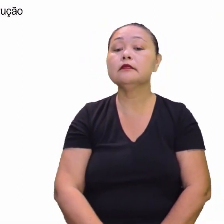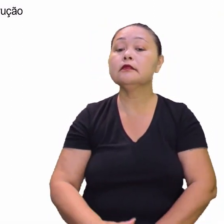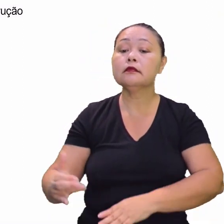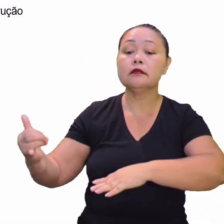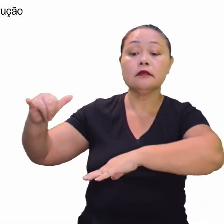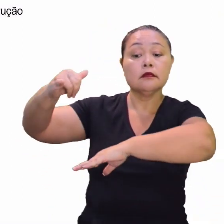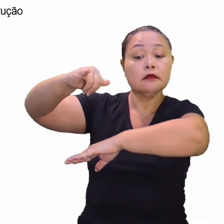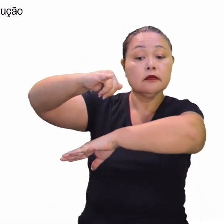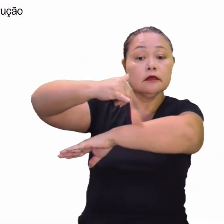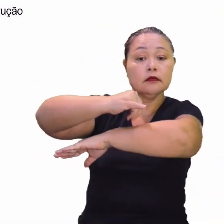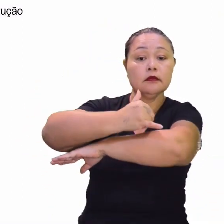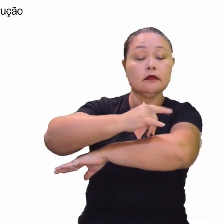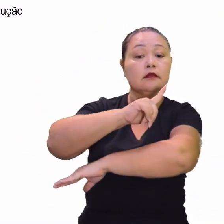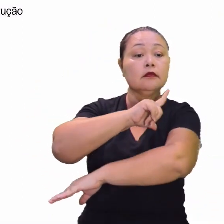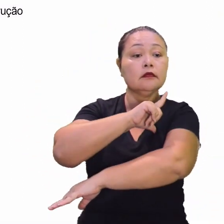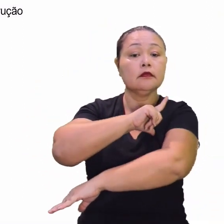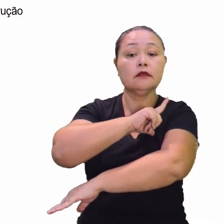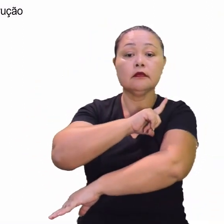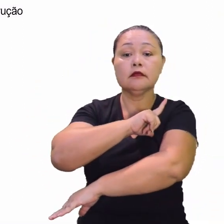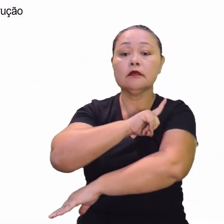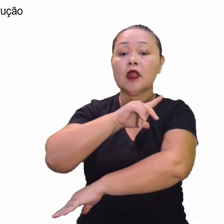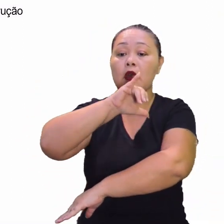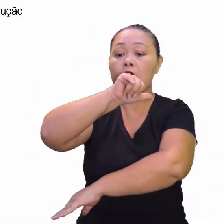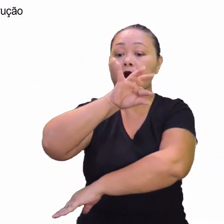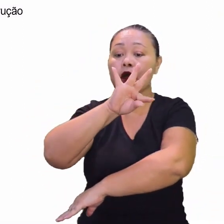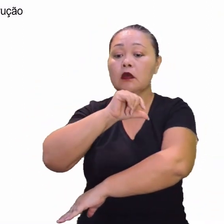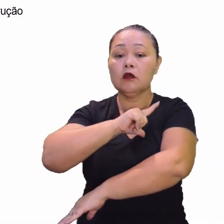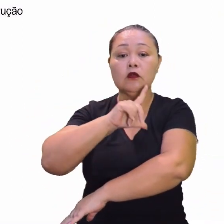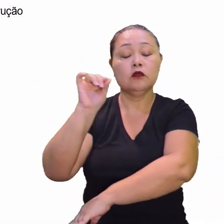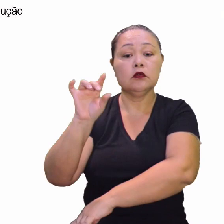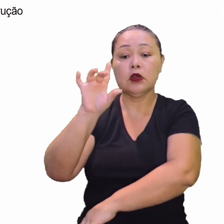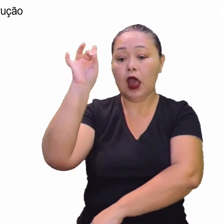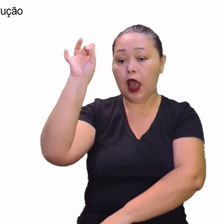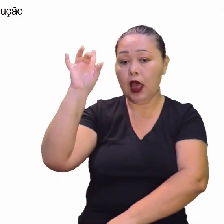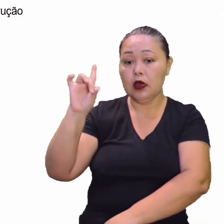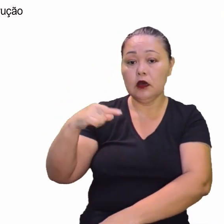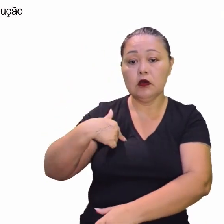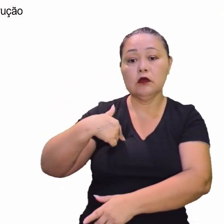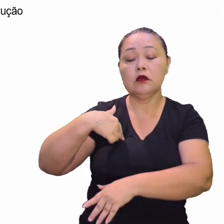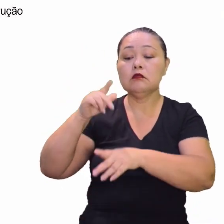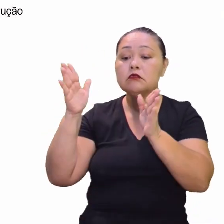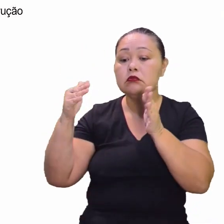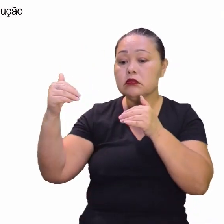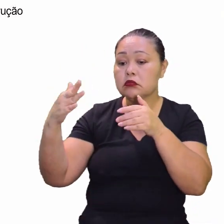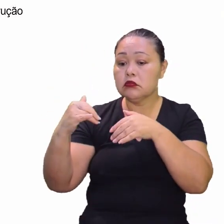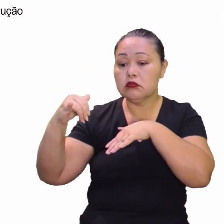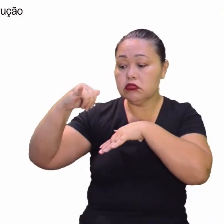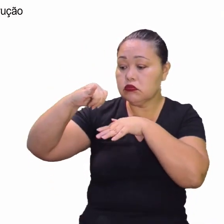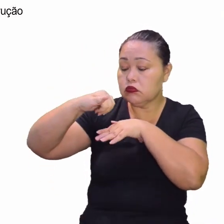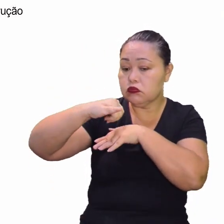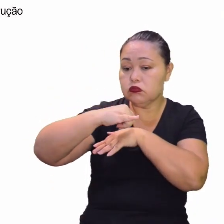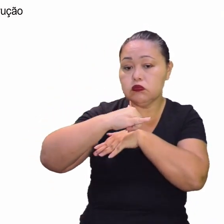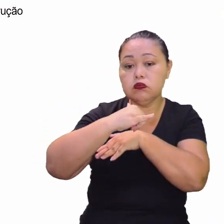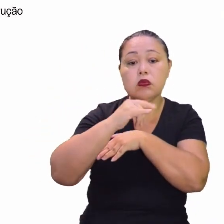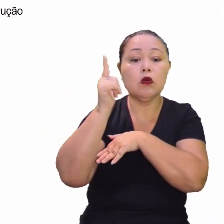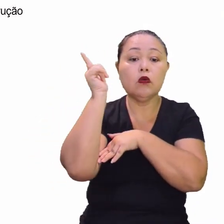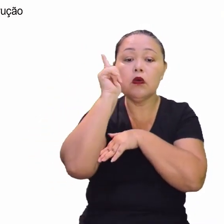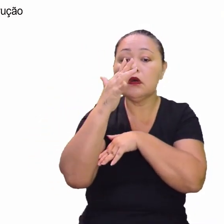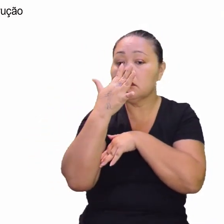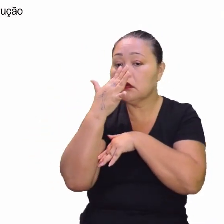Os aeroportos, a gente tem aí aviões e jatos, né, que é o porte de cada um, aviões pequenos, que a gente